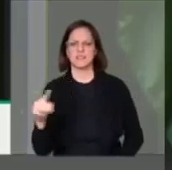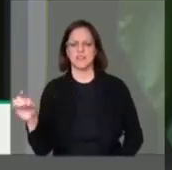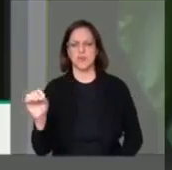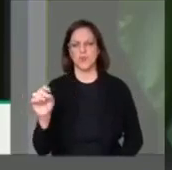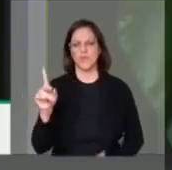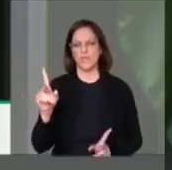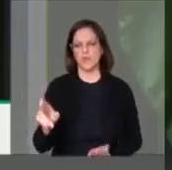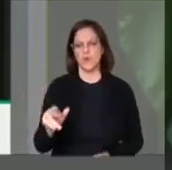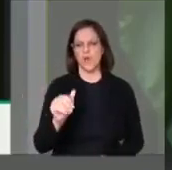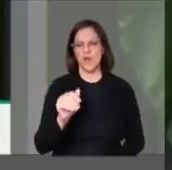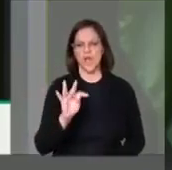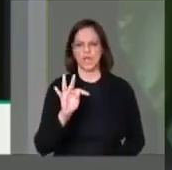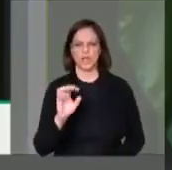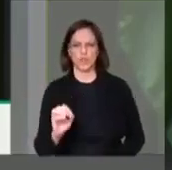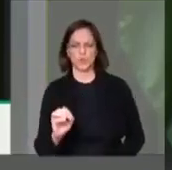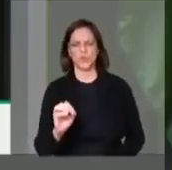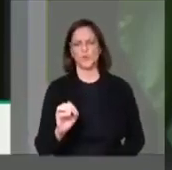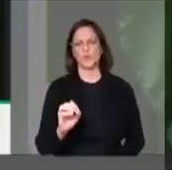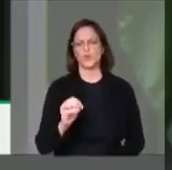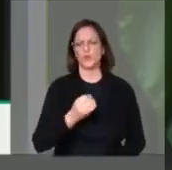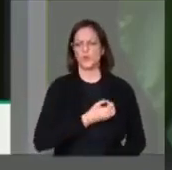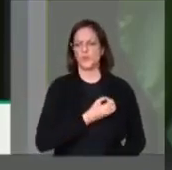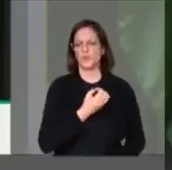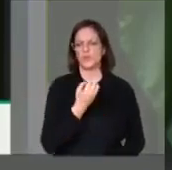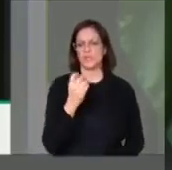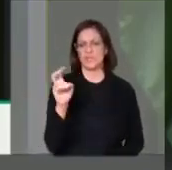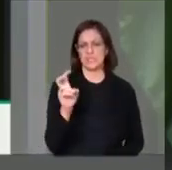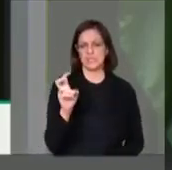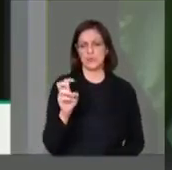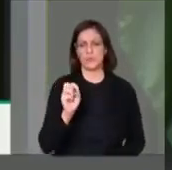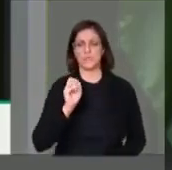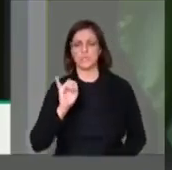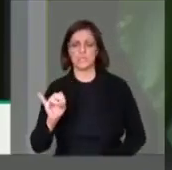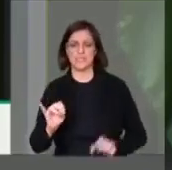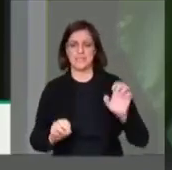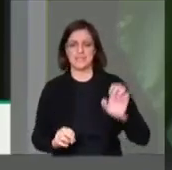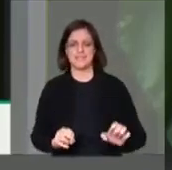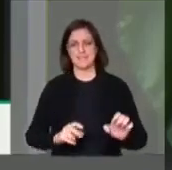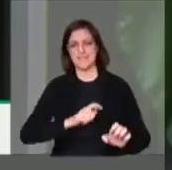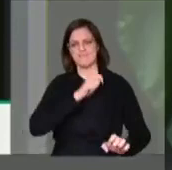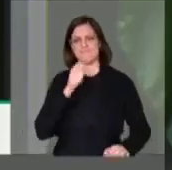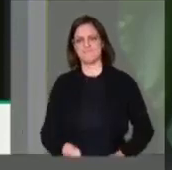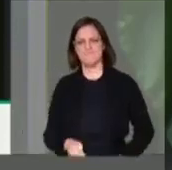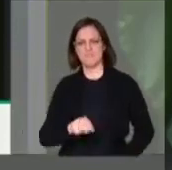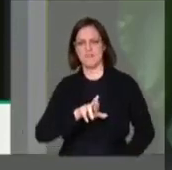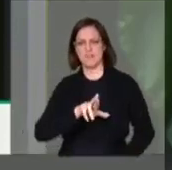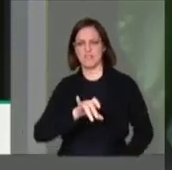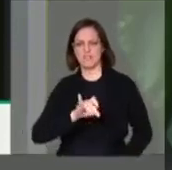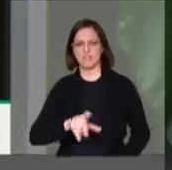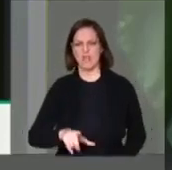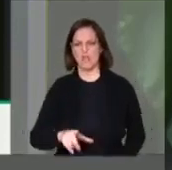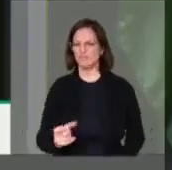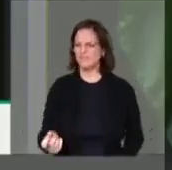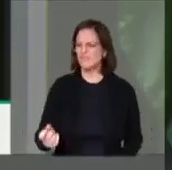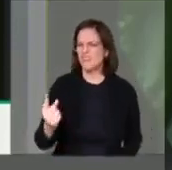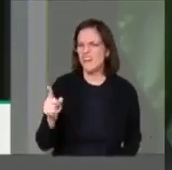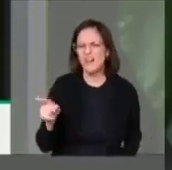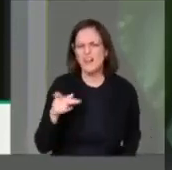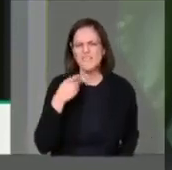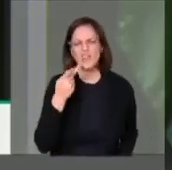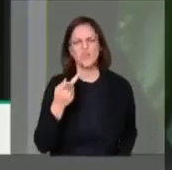ato institucional número 5, se a esquerda radicalizasse. Esta declaração é desafeta,